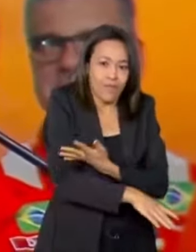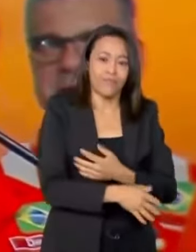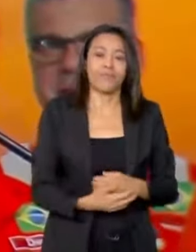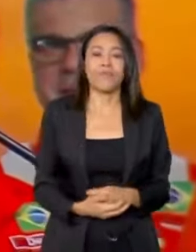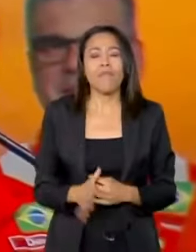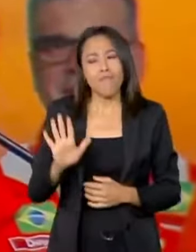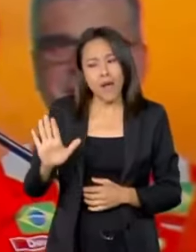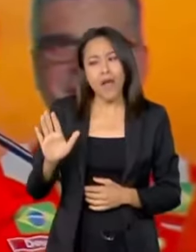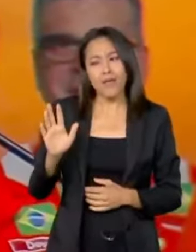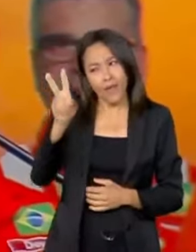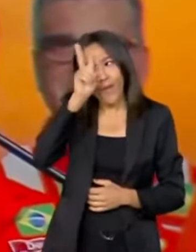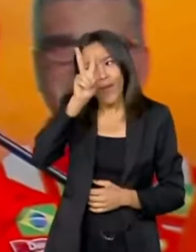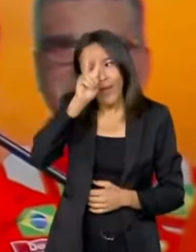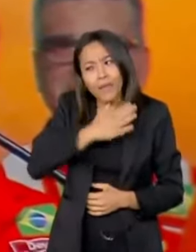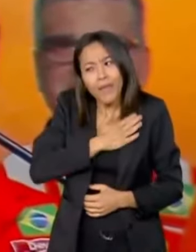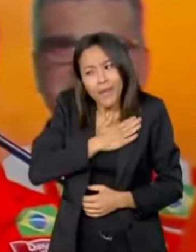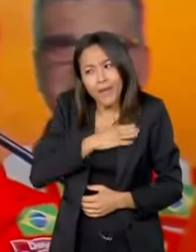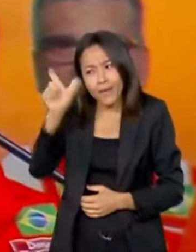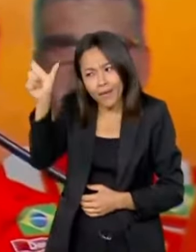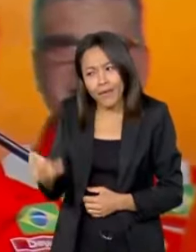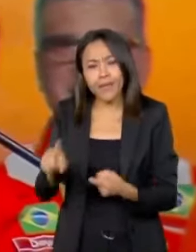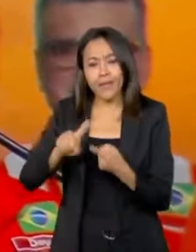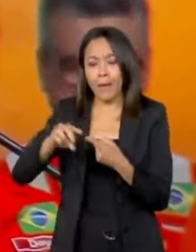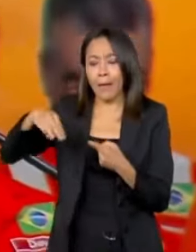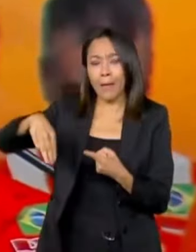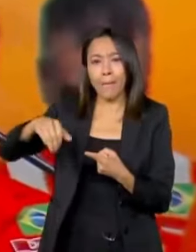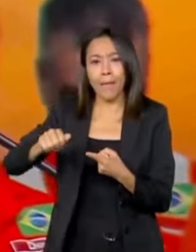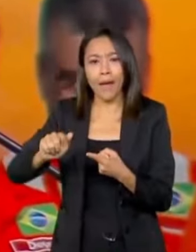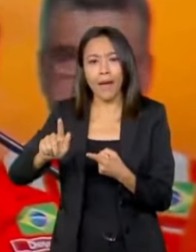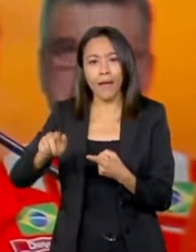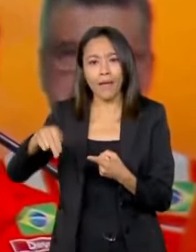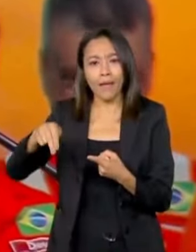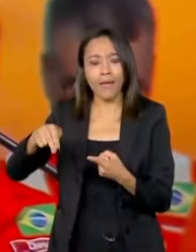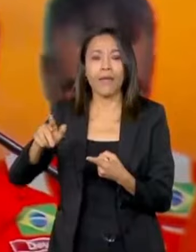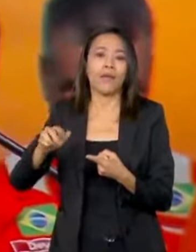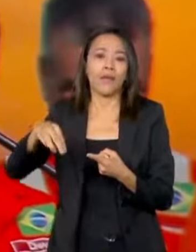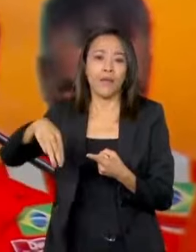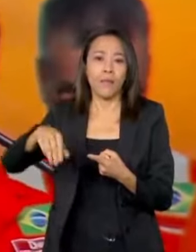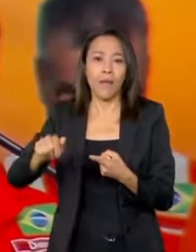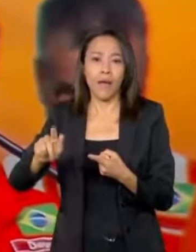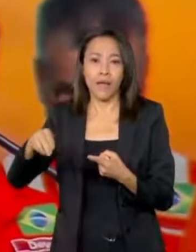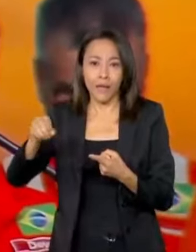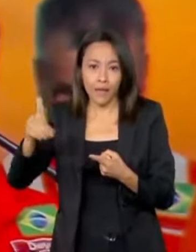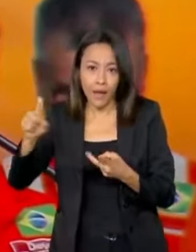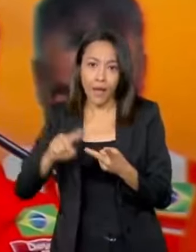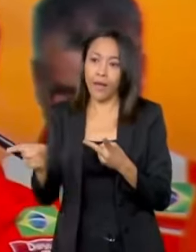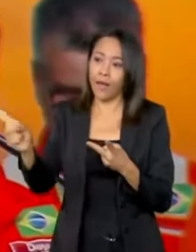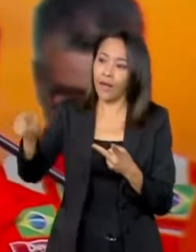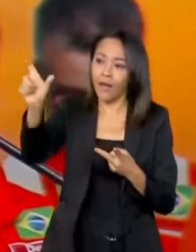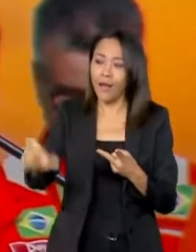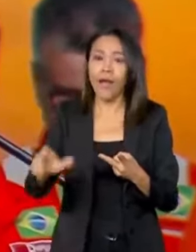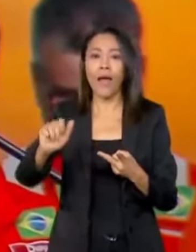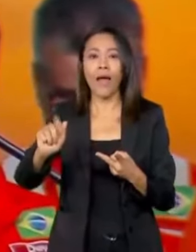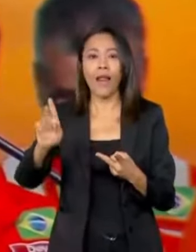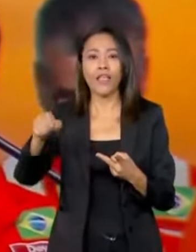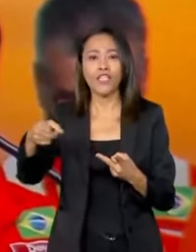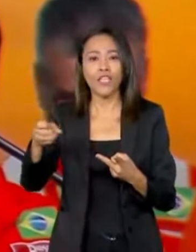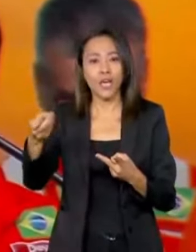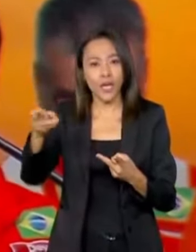querida Magda, querido Alexandre, ministro de Minas e Energia, e a nossa